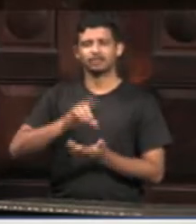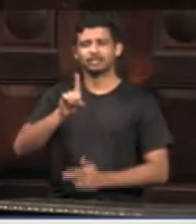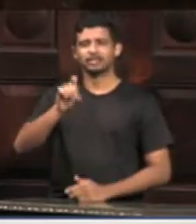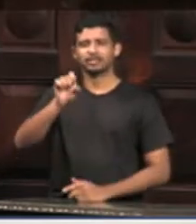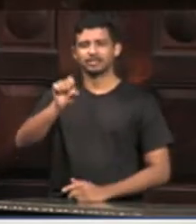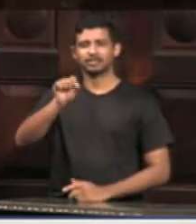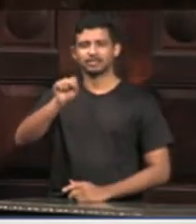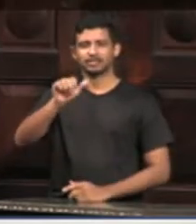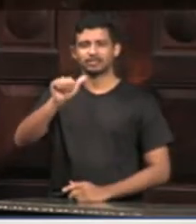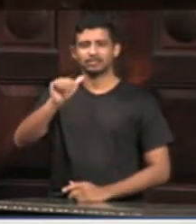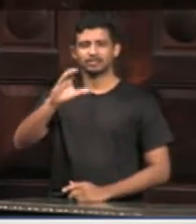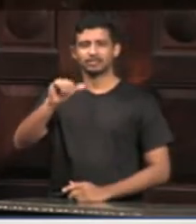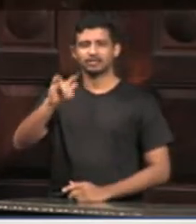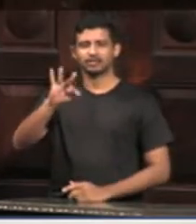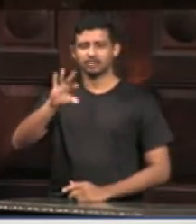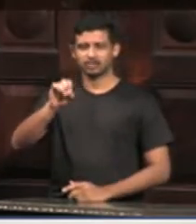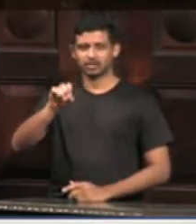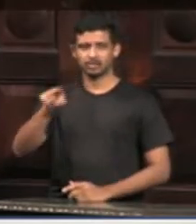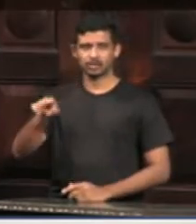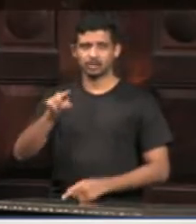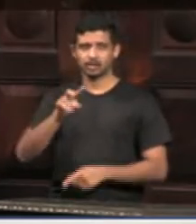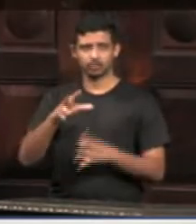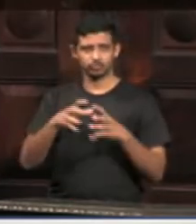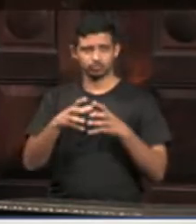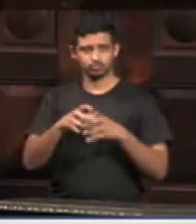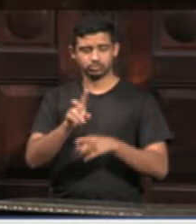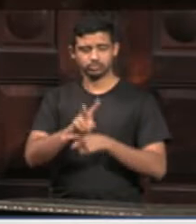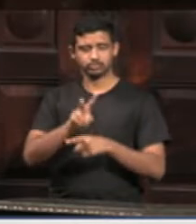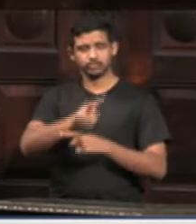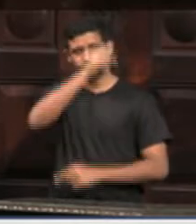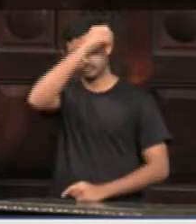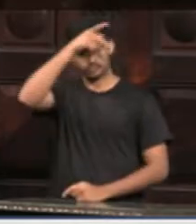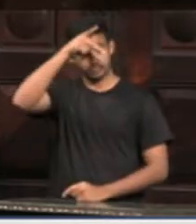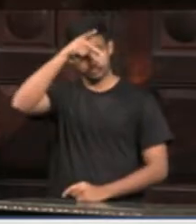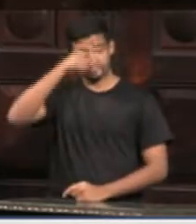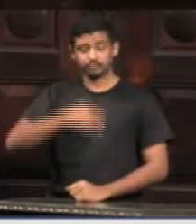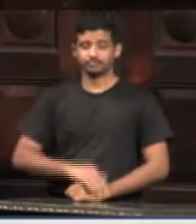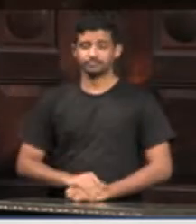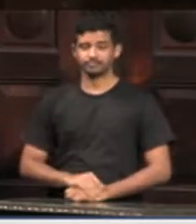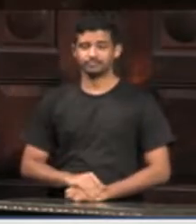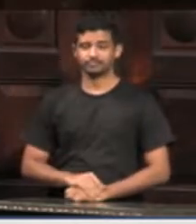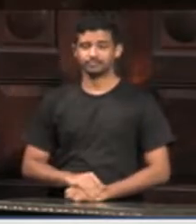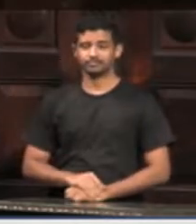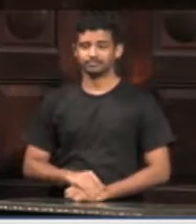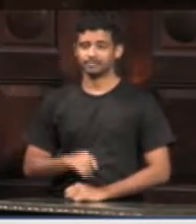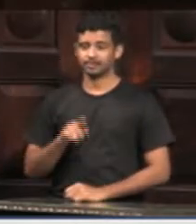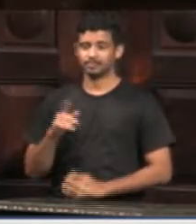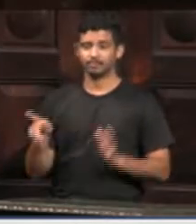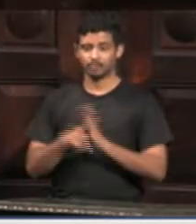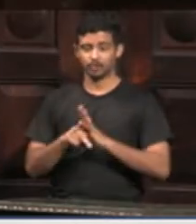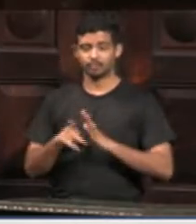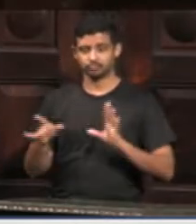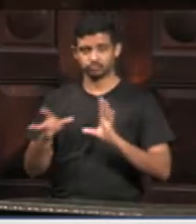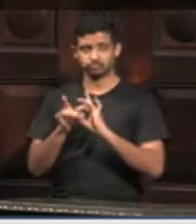à Defensoria Pública da União.